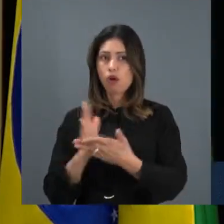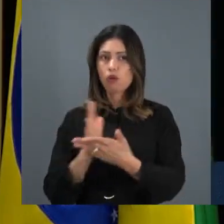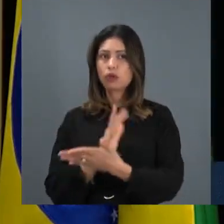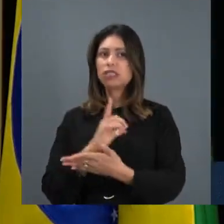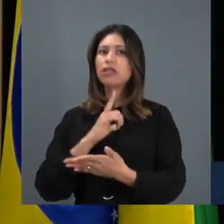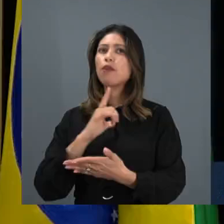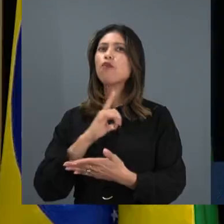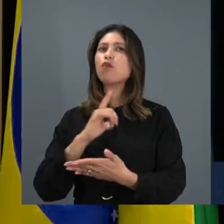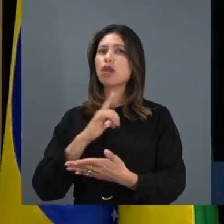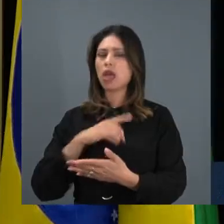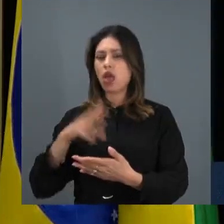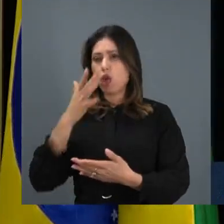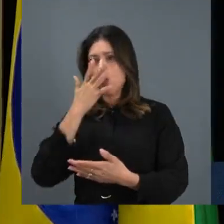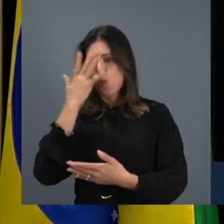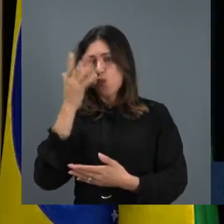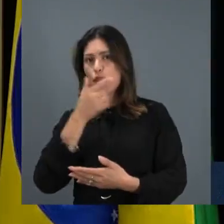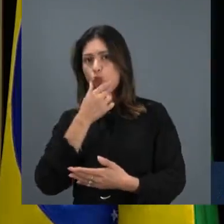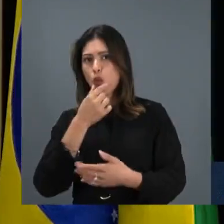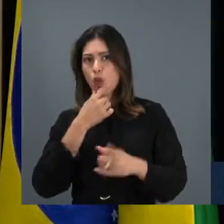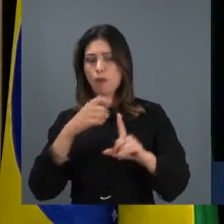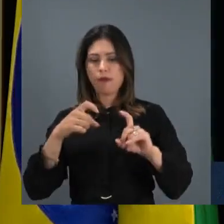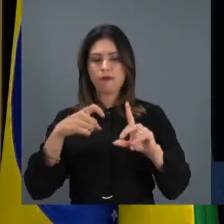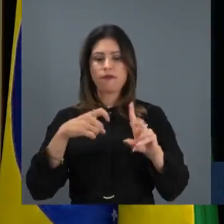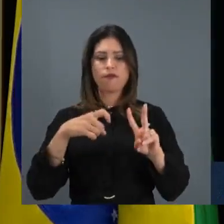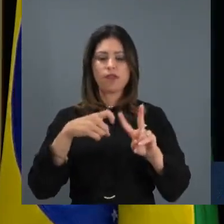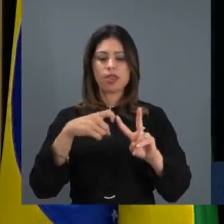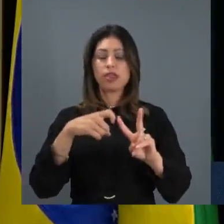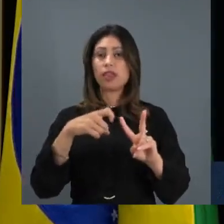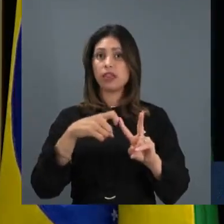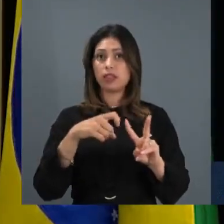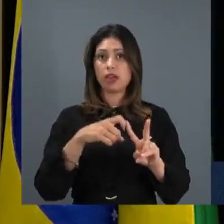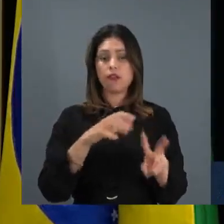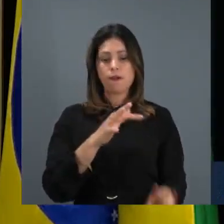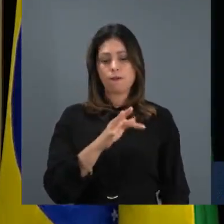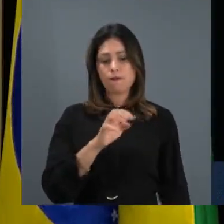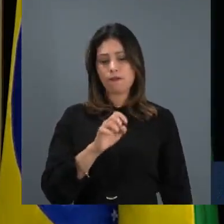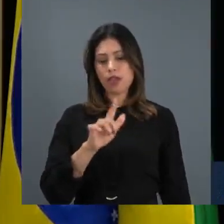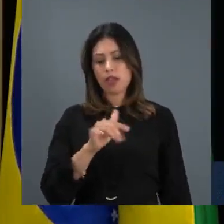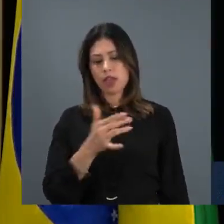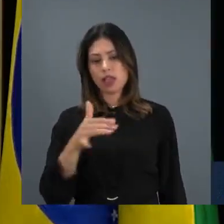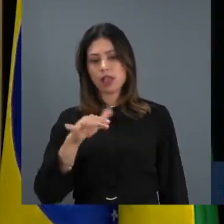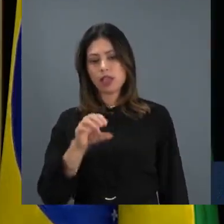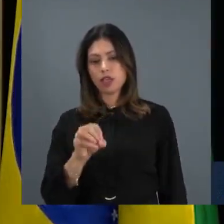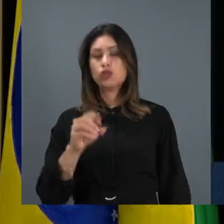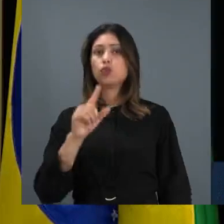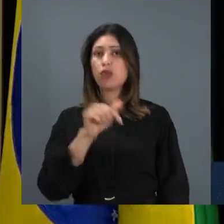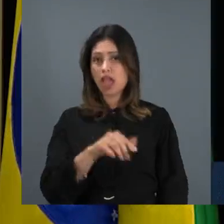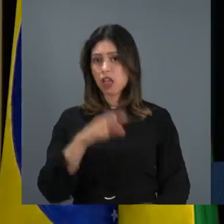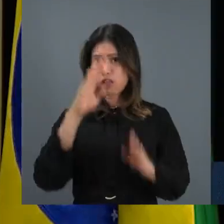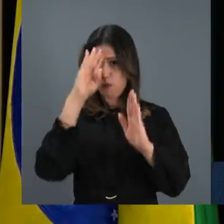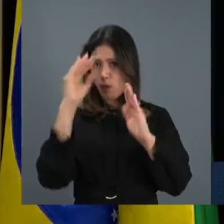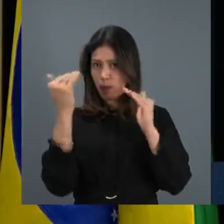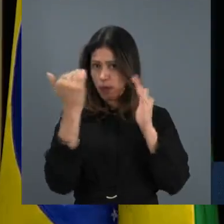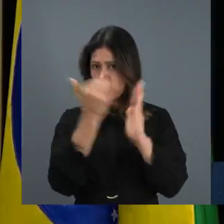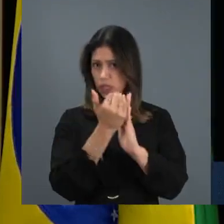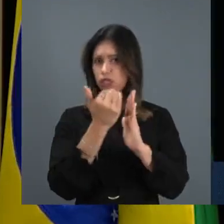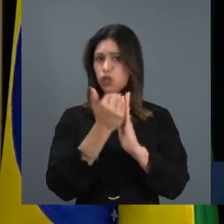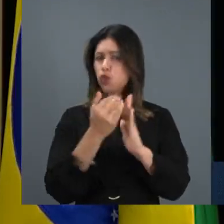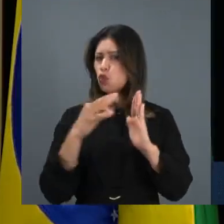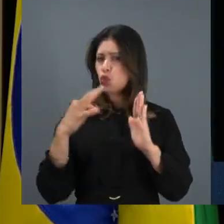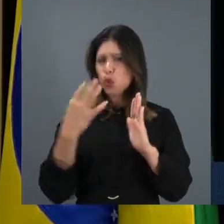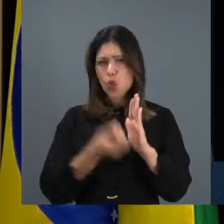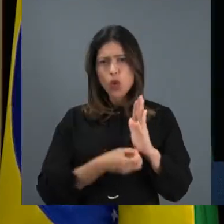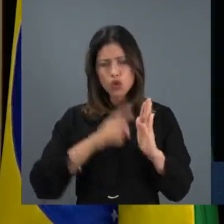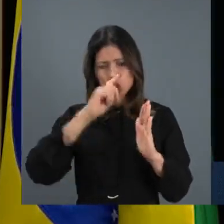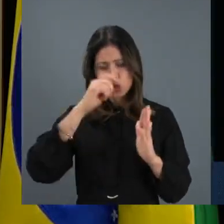veterinário Felício Manuel Araújo, que estava seguindo rigorosamente todas as determinações impostas pela Justiça